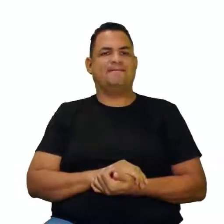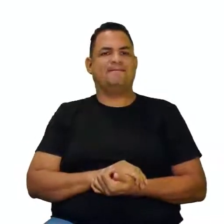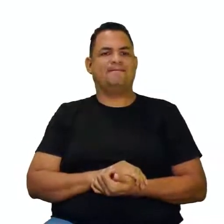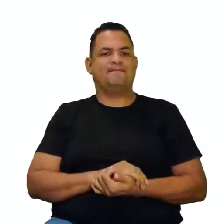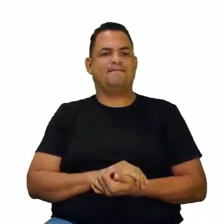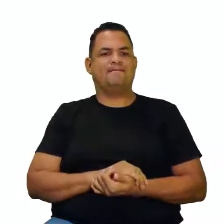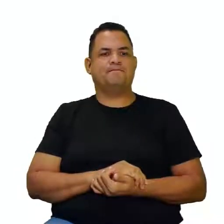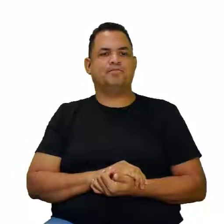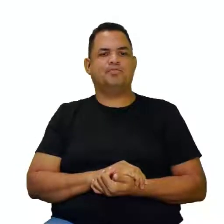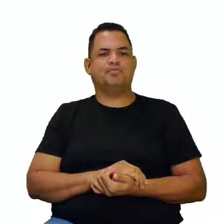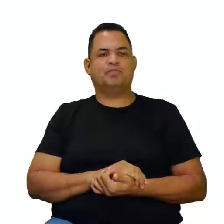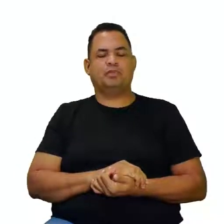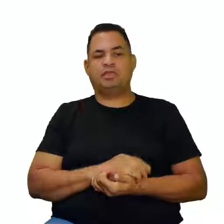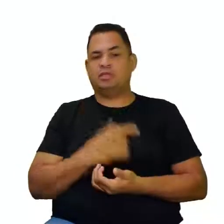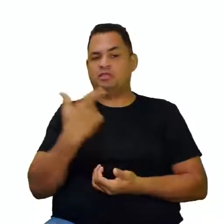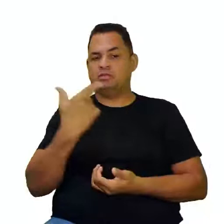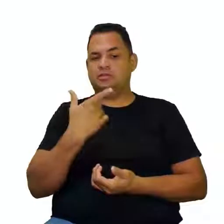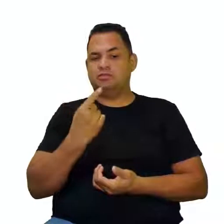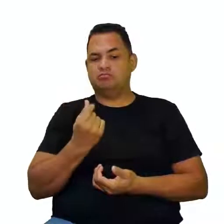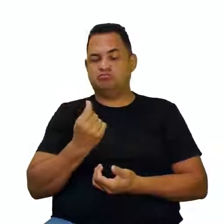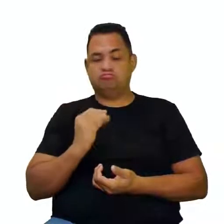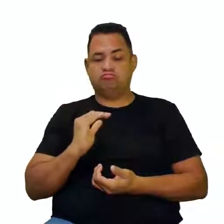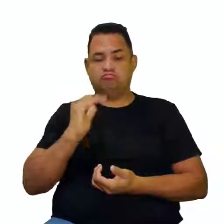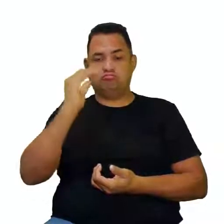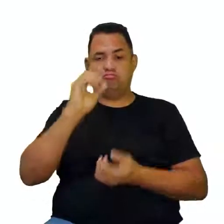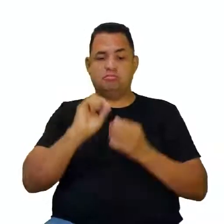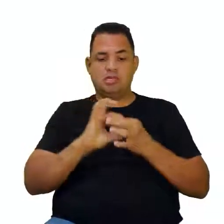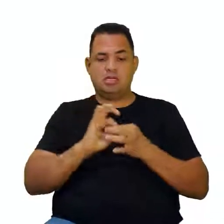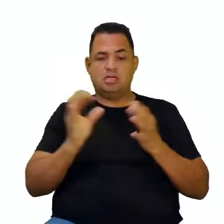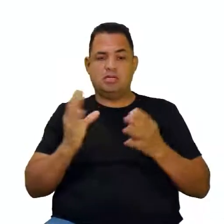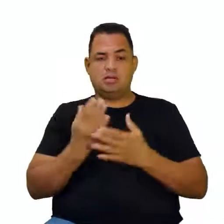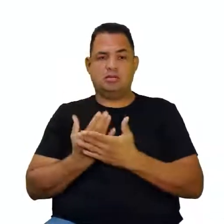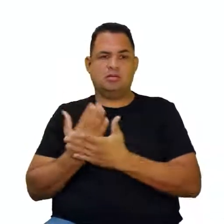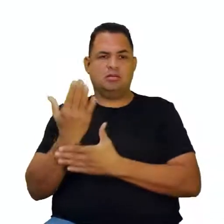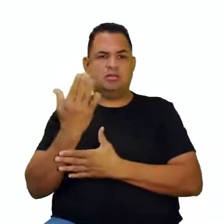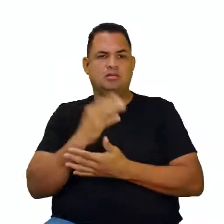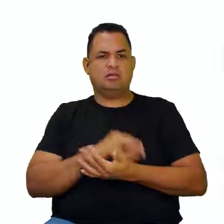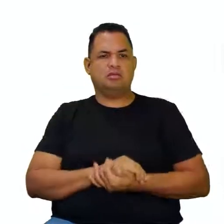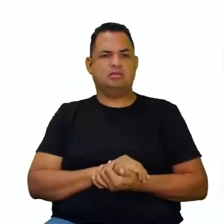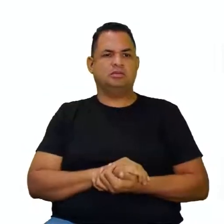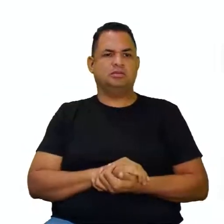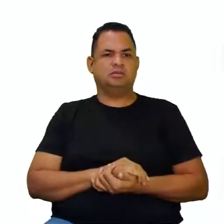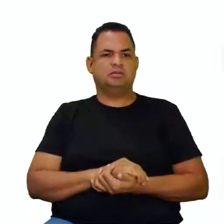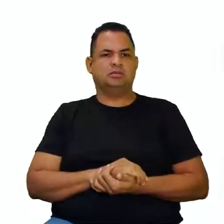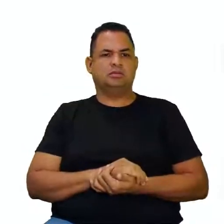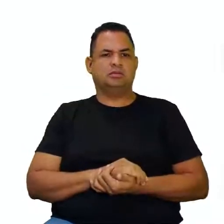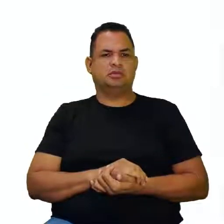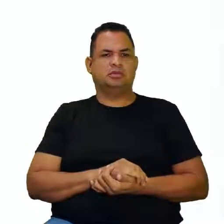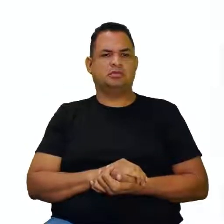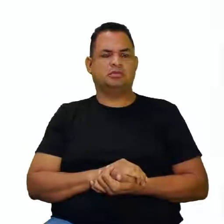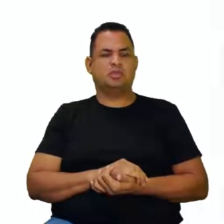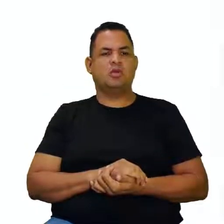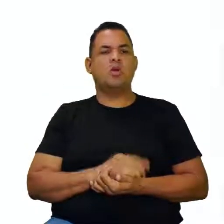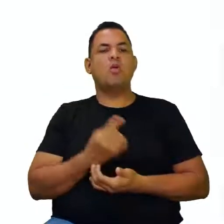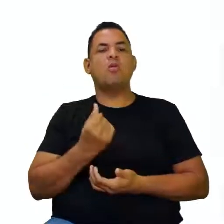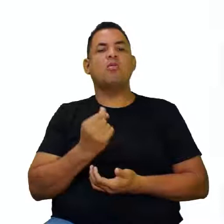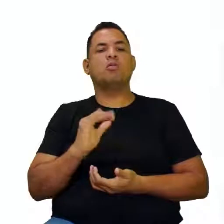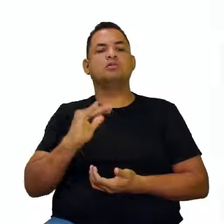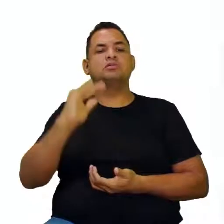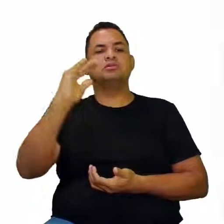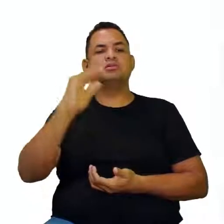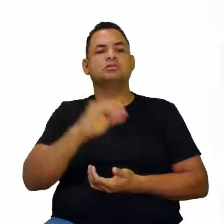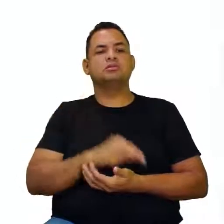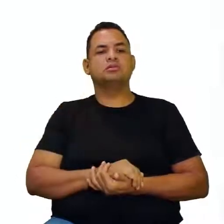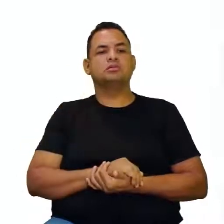energia eólica ela é a segunda mais cara e livre de emissão de carbono. Então, vamos lá aqui olhar. Qual é a mais cara?